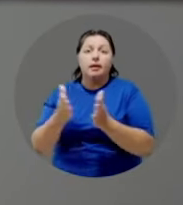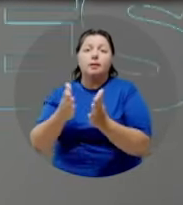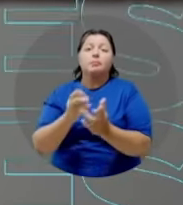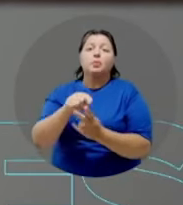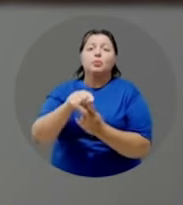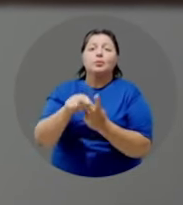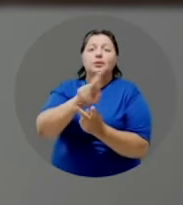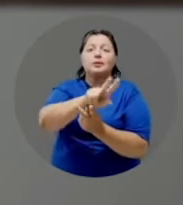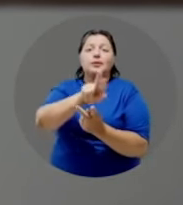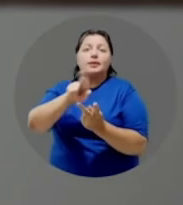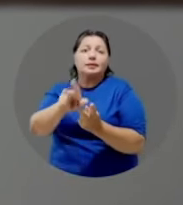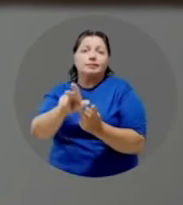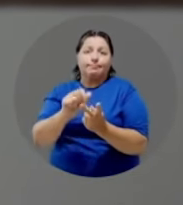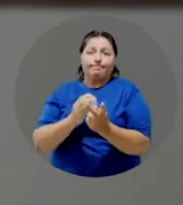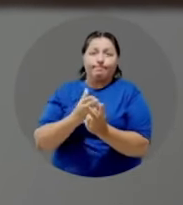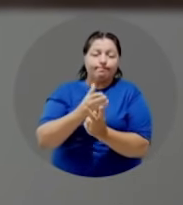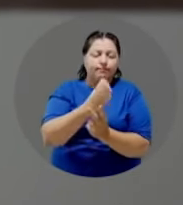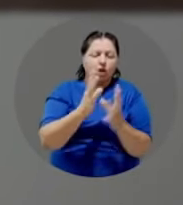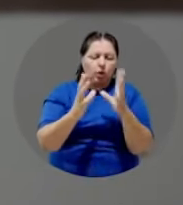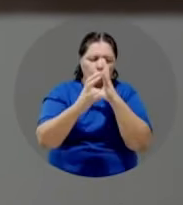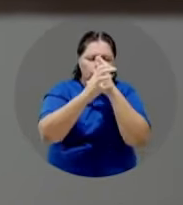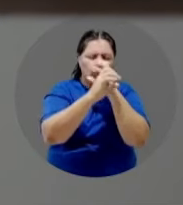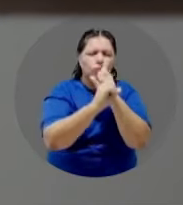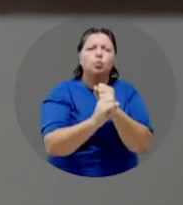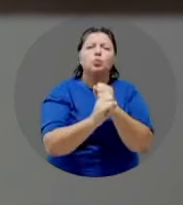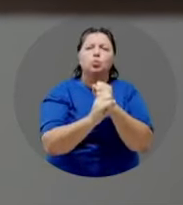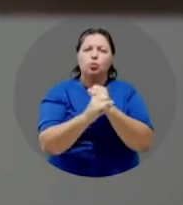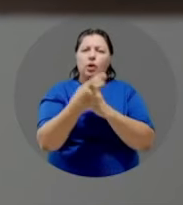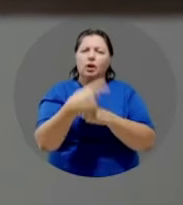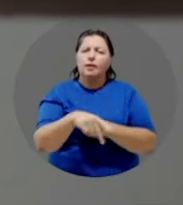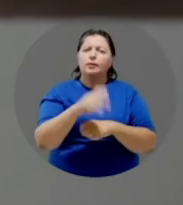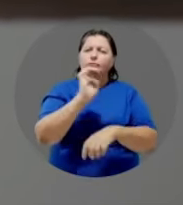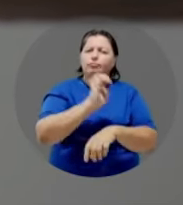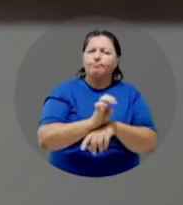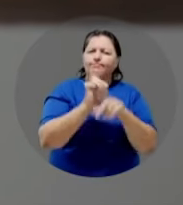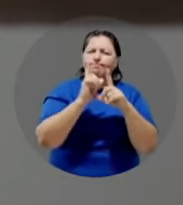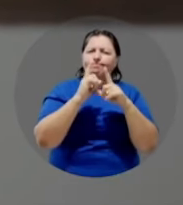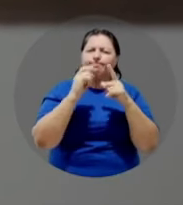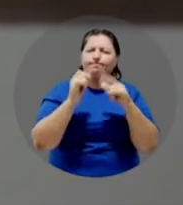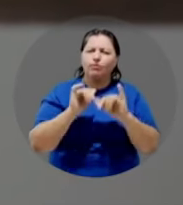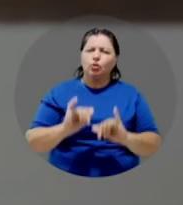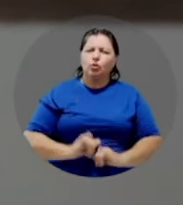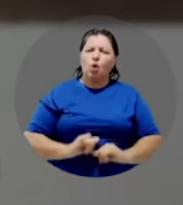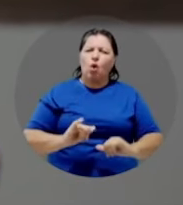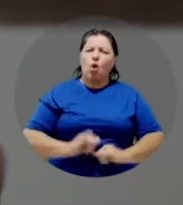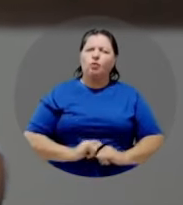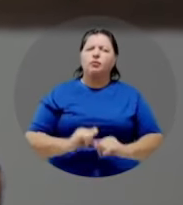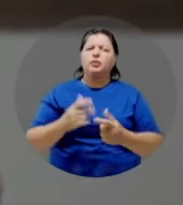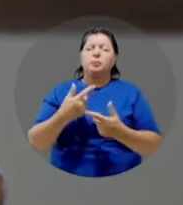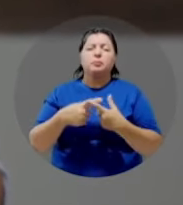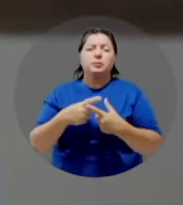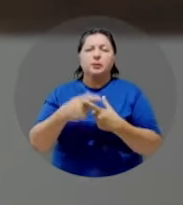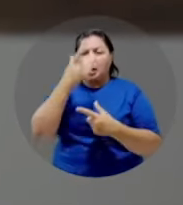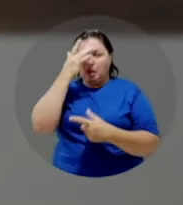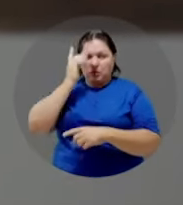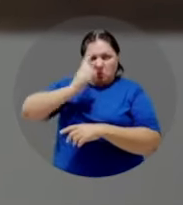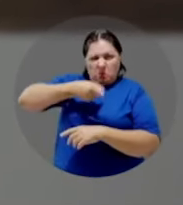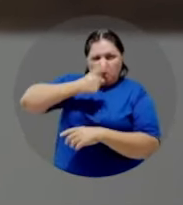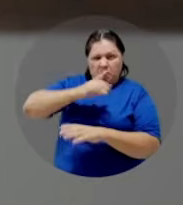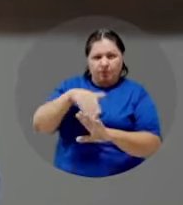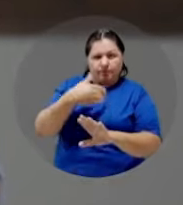entre dois caminhos muito diferentes. Um caminho leva à escuridão, com nosso estado escravizado aos interesses dos coronéis